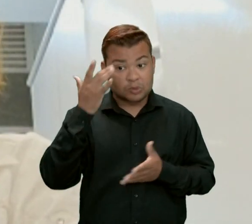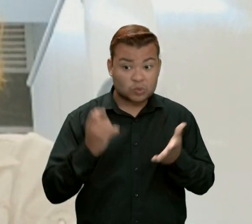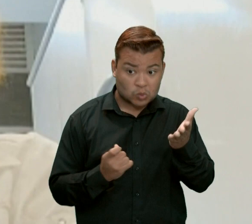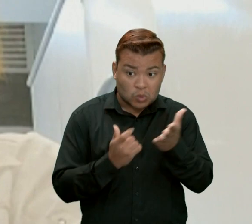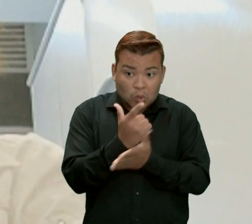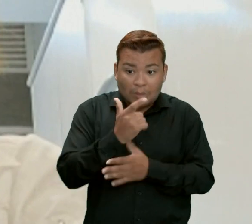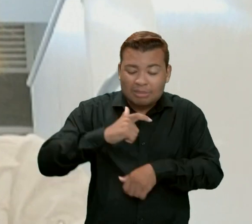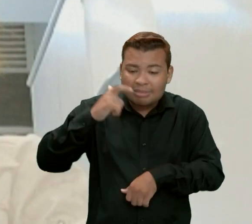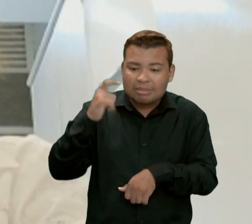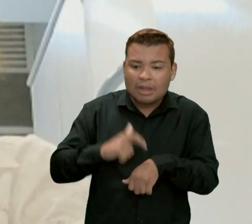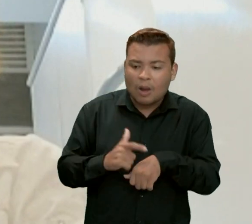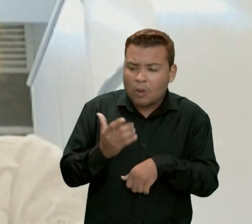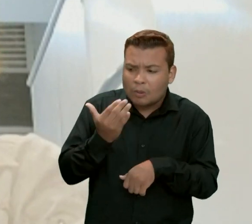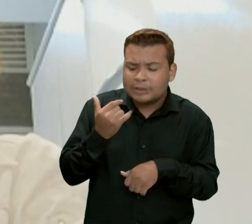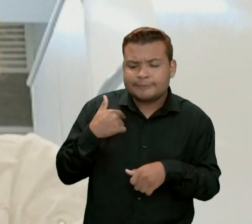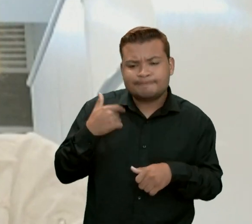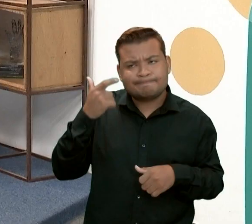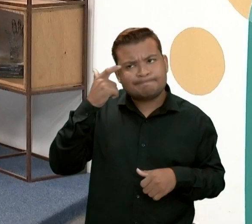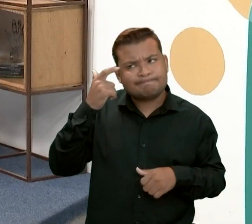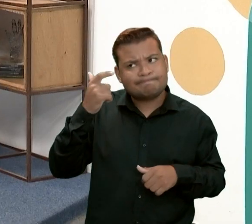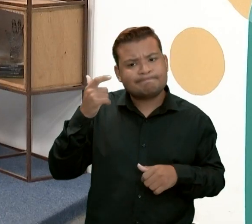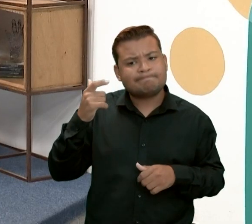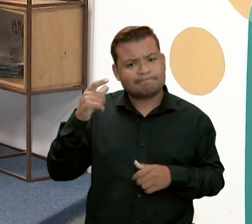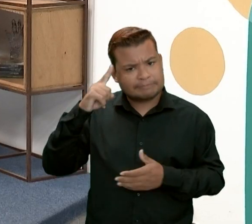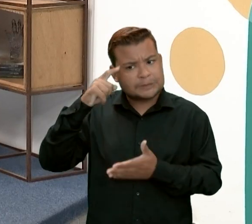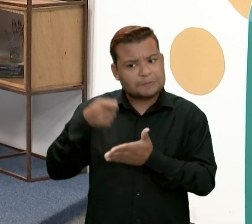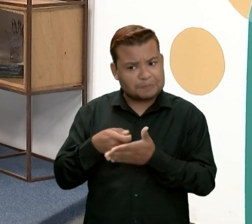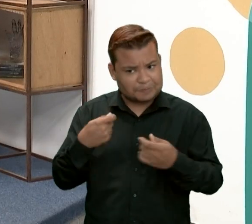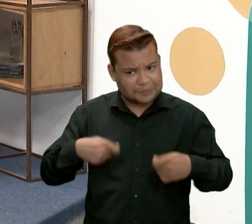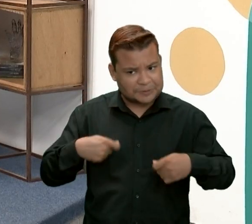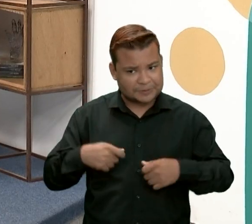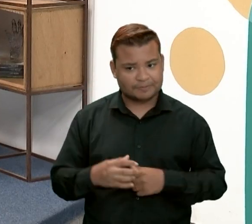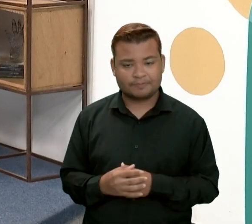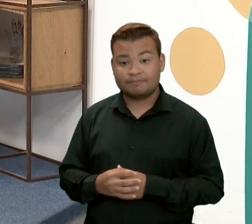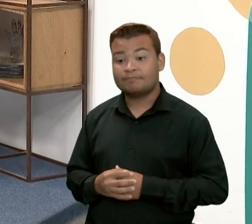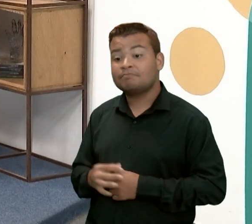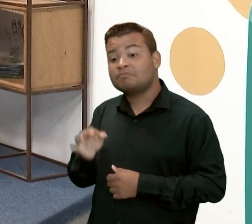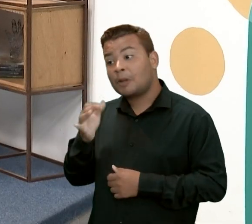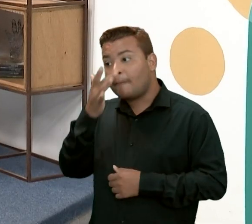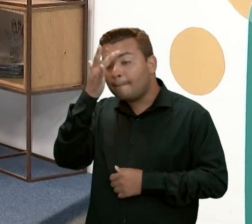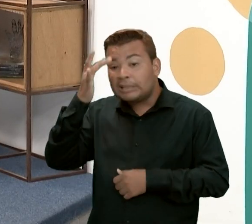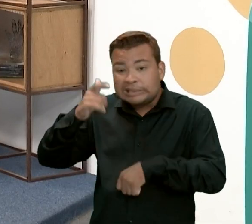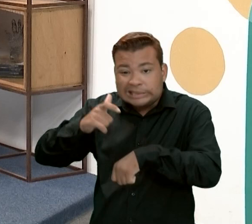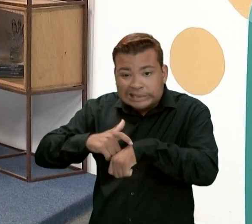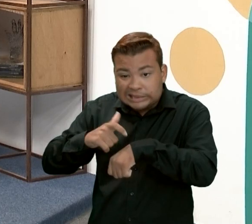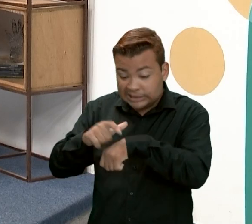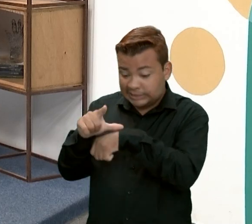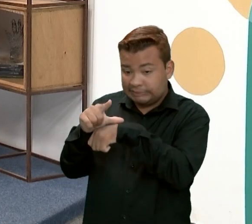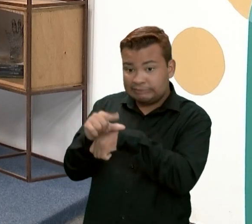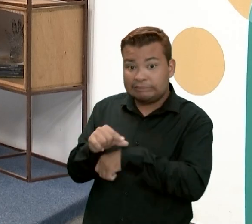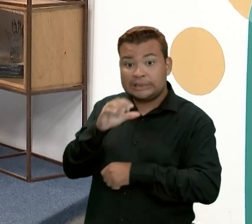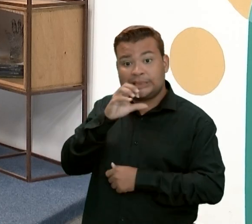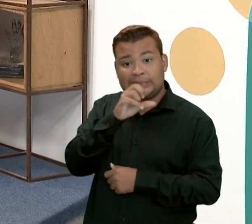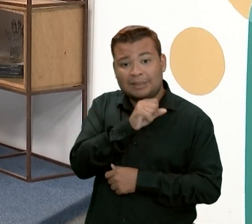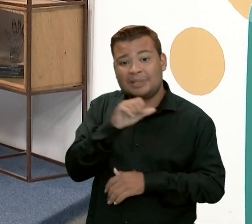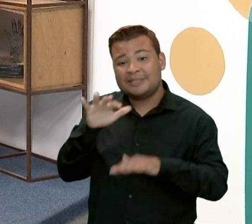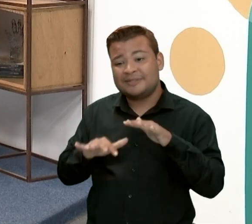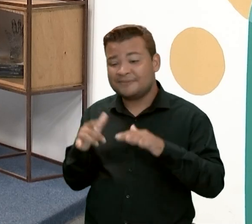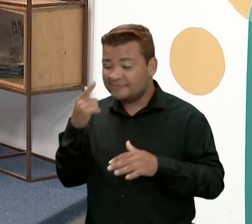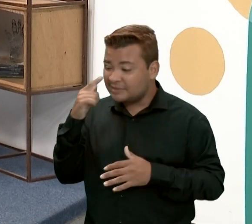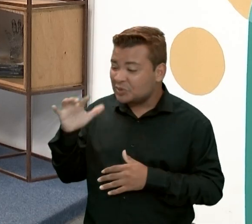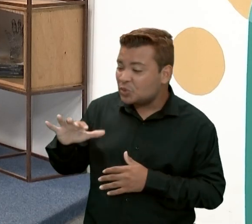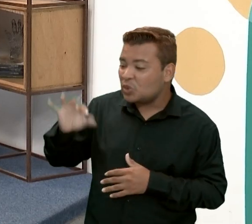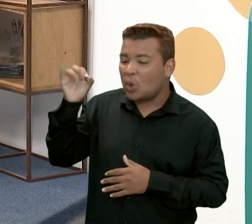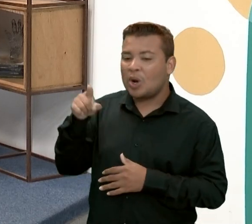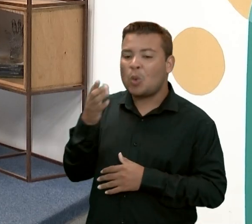do seu consumo. As pessoas muito mais corridas, né, com o tempo que está cada vez mais escasso, acabam optando por aquele alimento que já está pronto